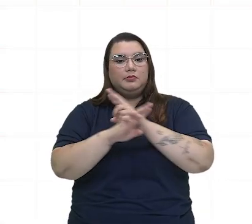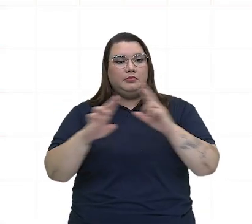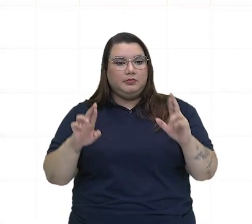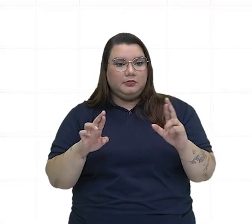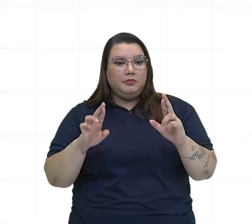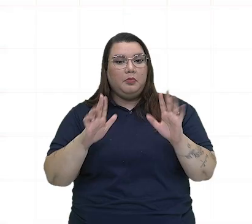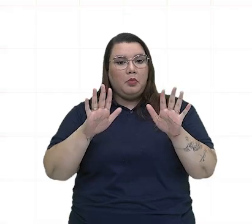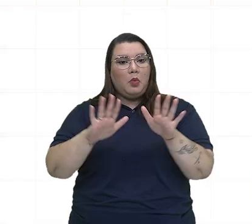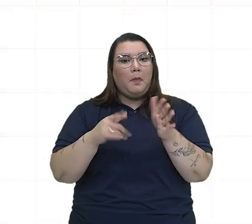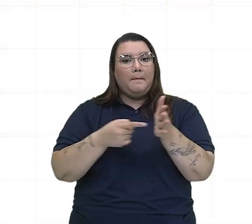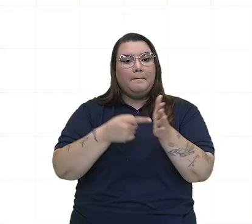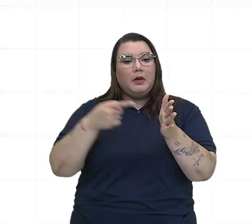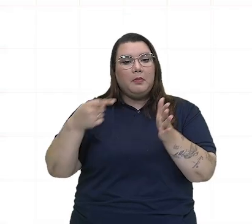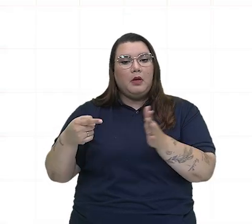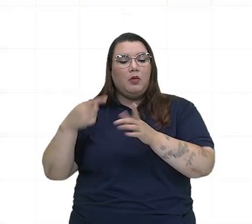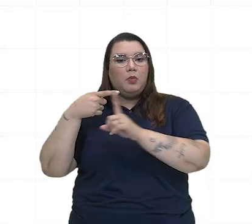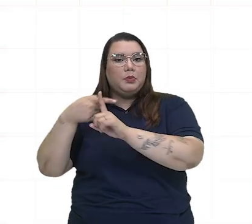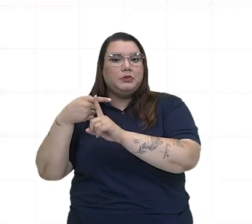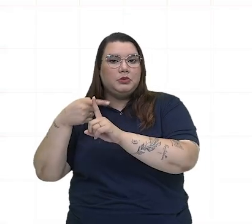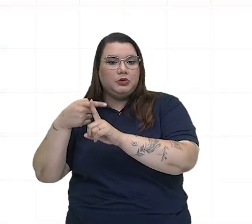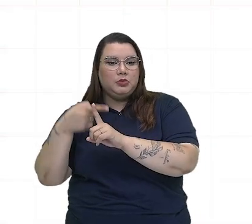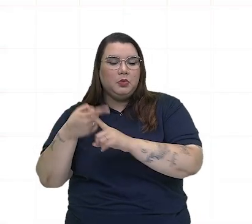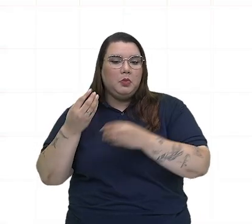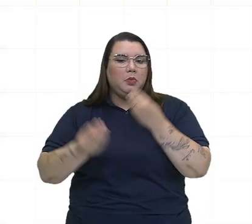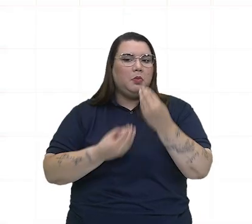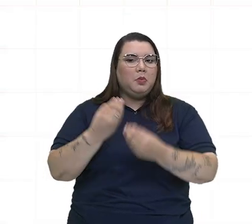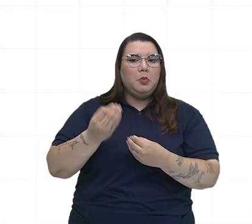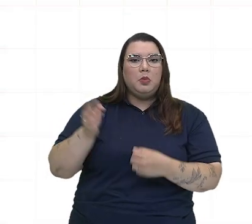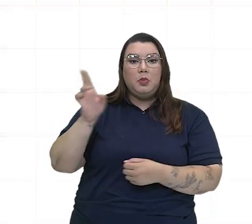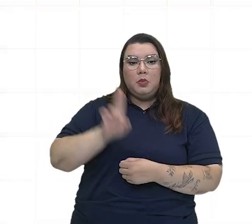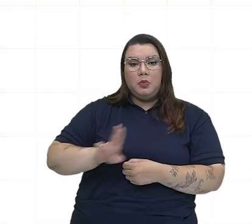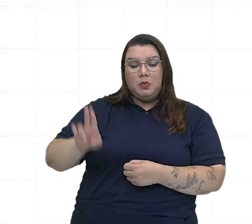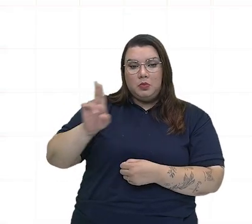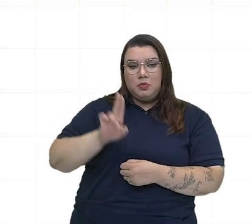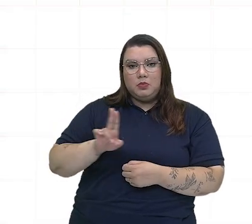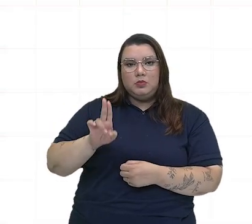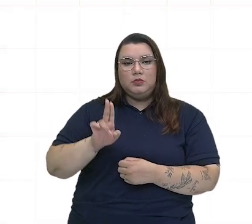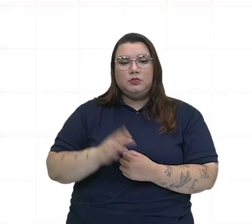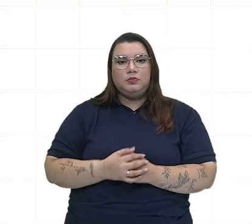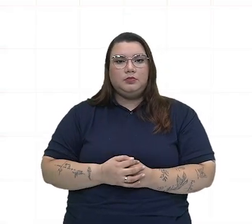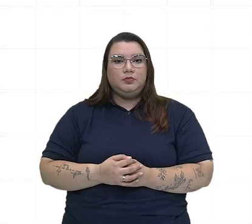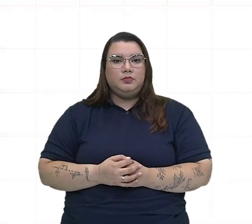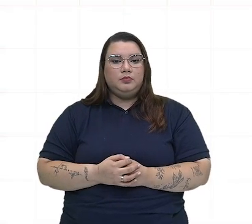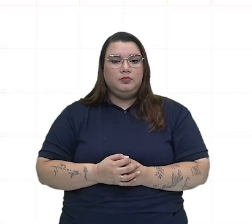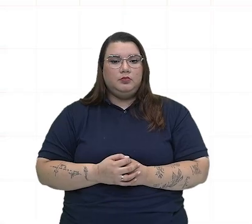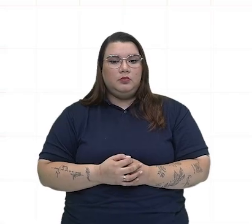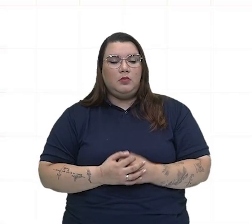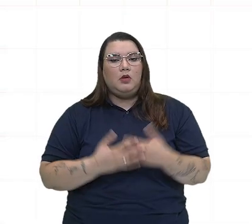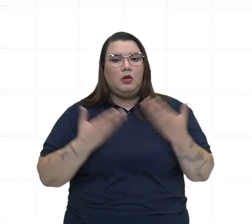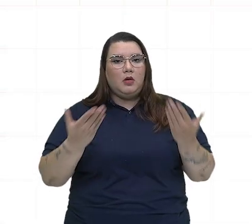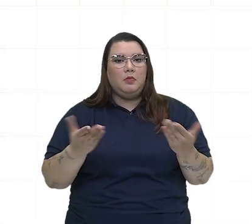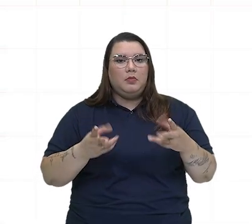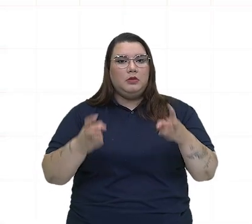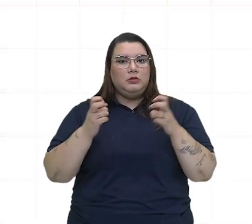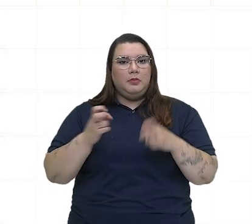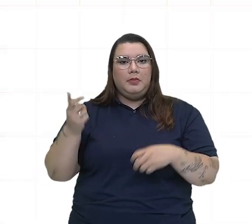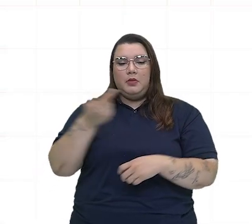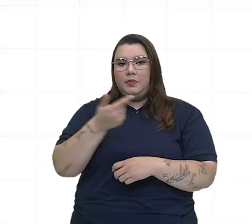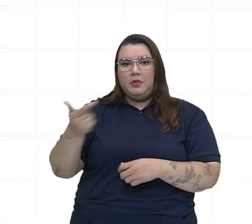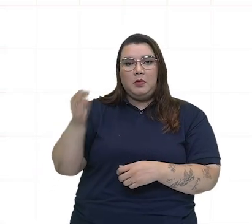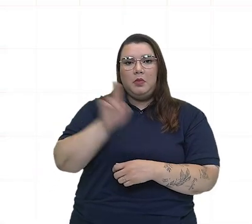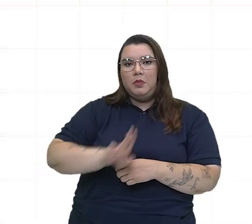suas vantagens, né? Como se utiliza, aliás, como se não utiliza uma